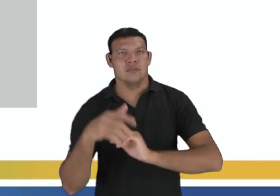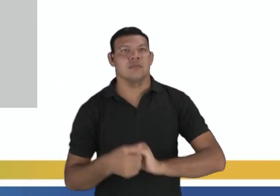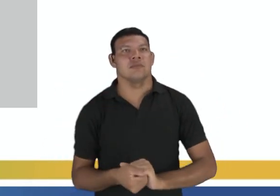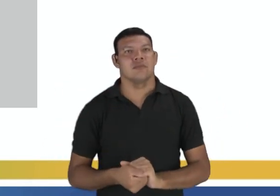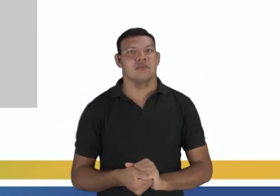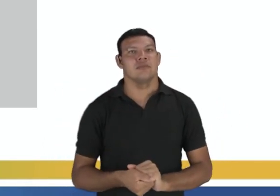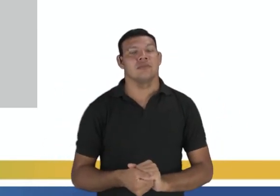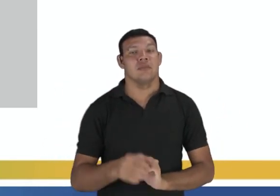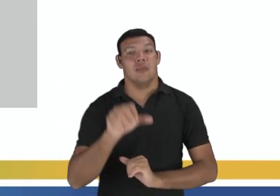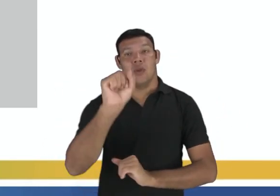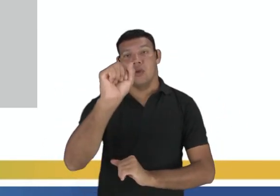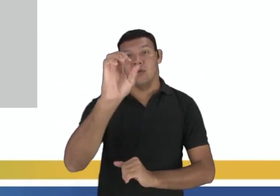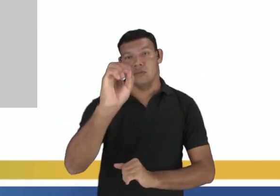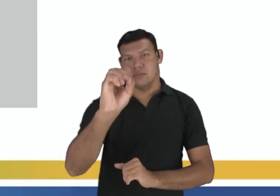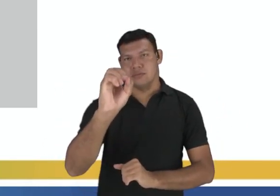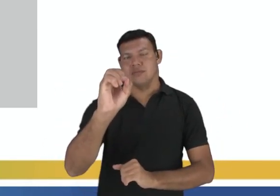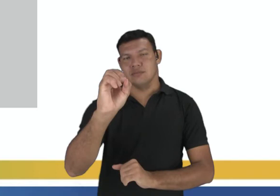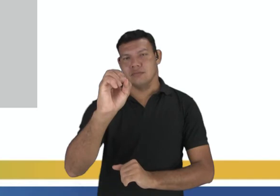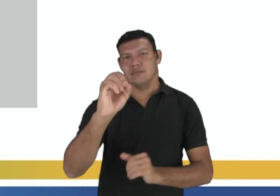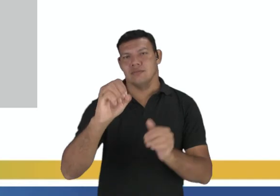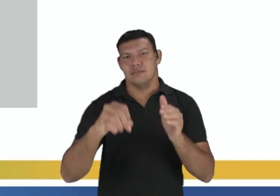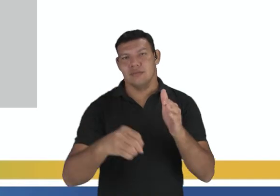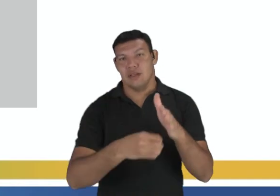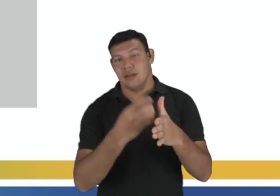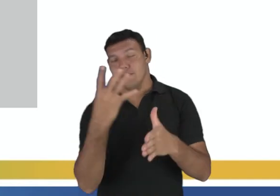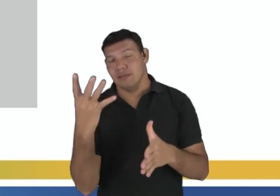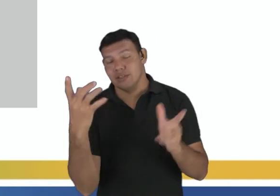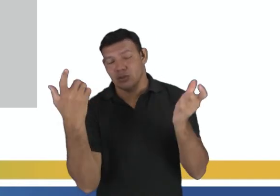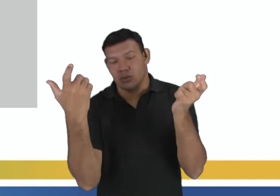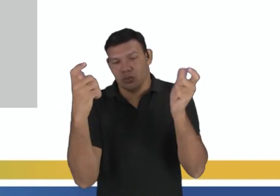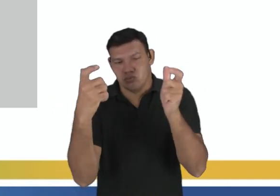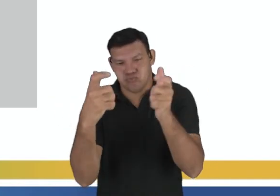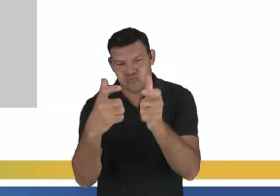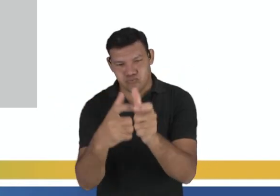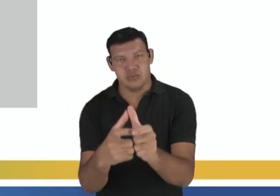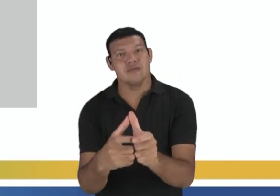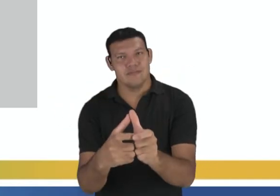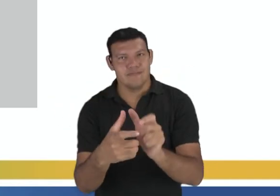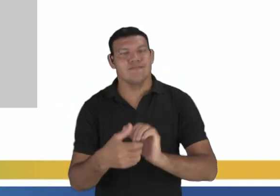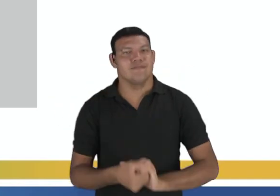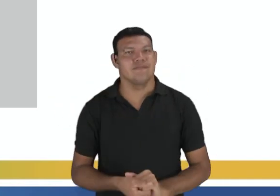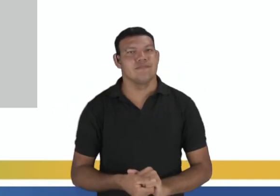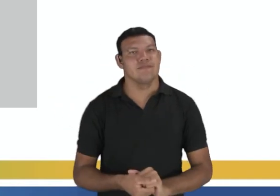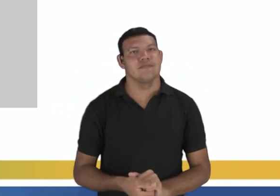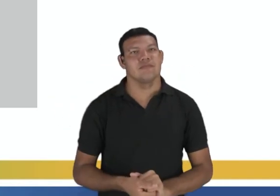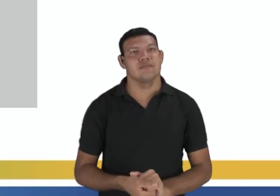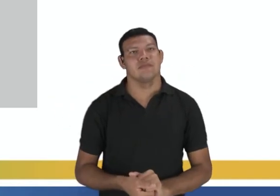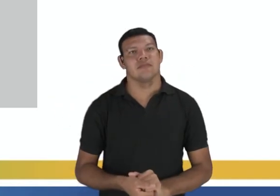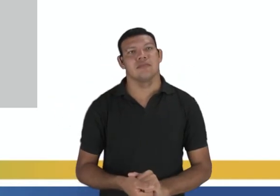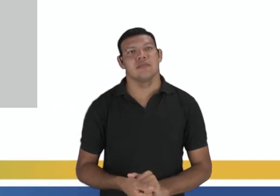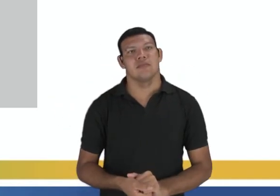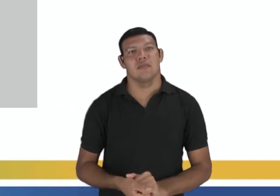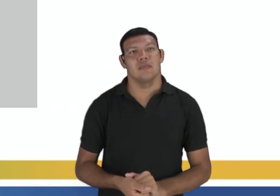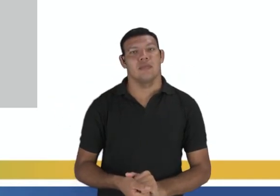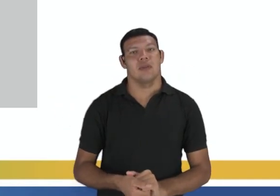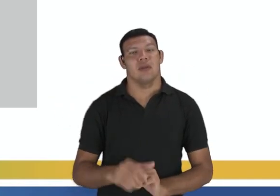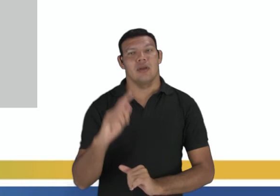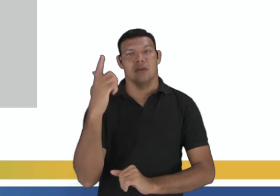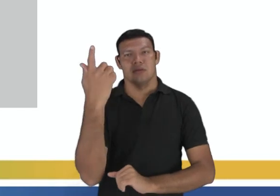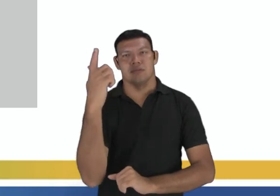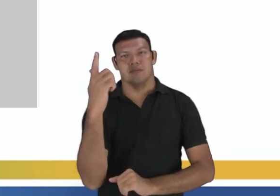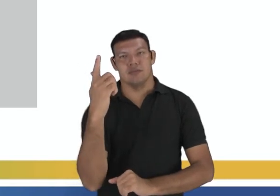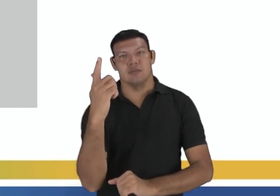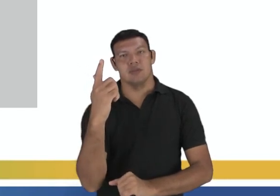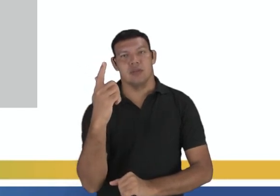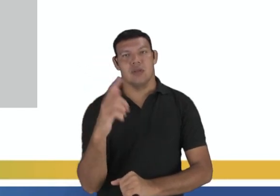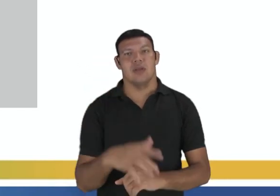Então, vocês viram que a Lua ela é 80 vezes menor que a Terra, né? Logo, ela vai ter menos força gravitacional do que a Terra, né?